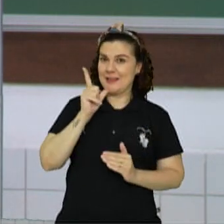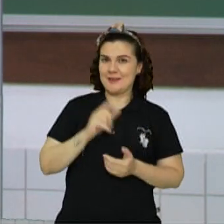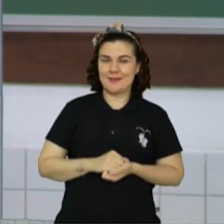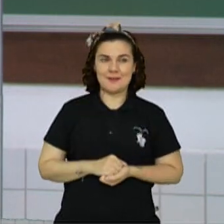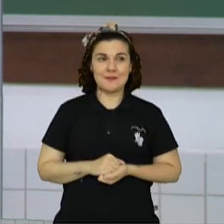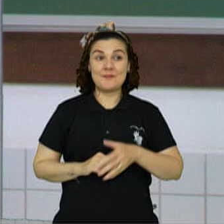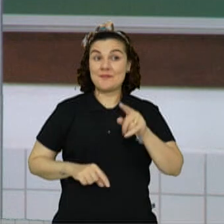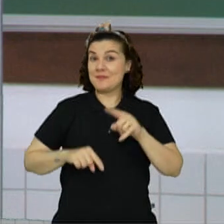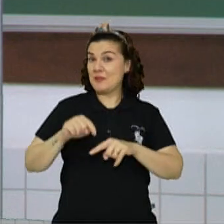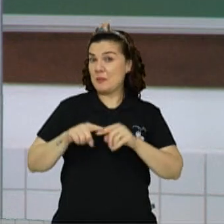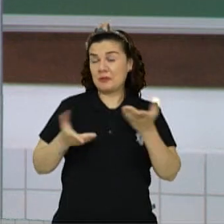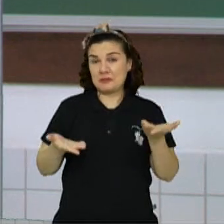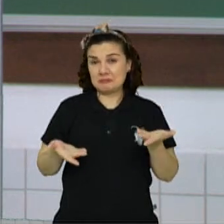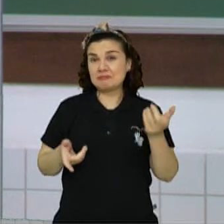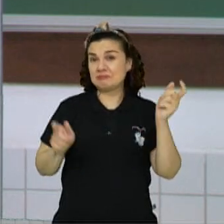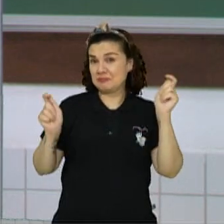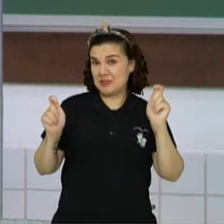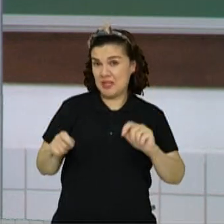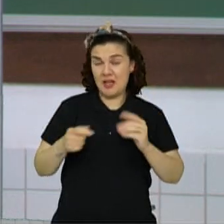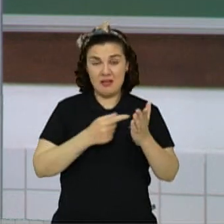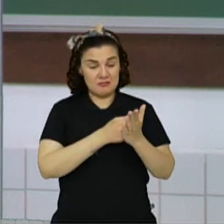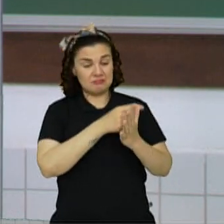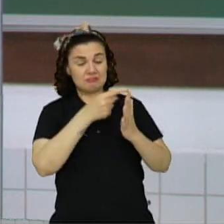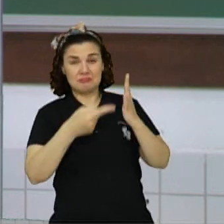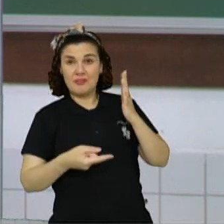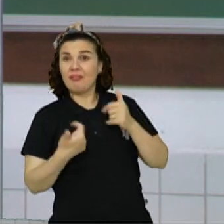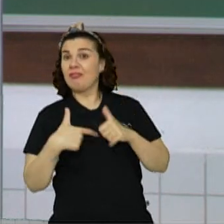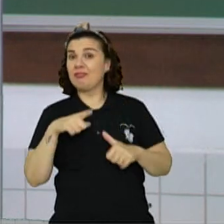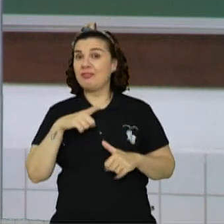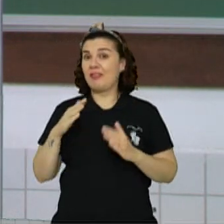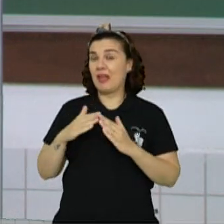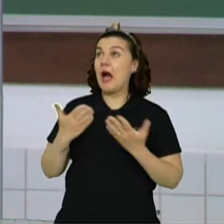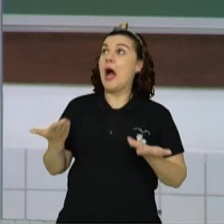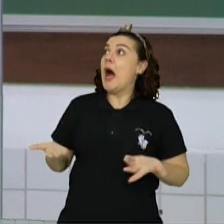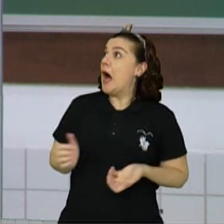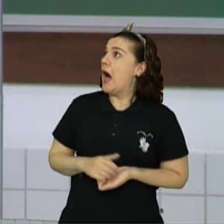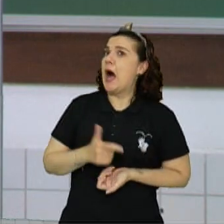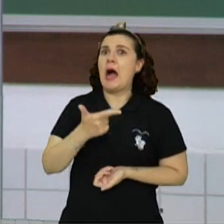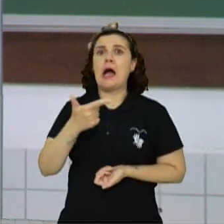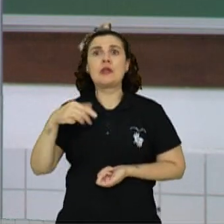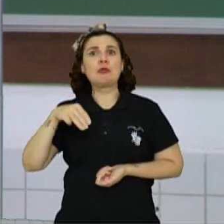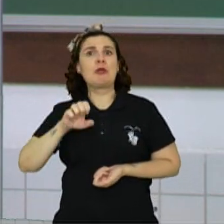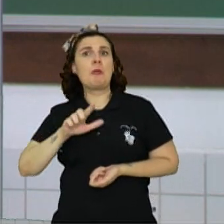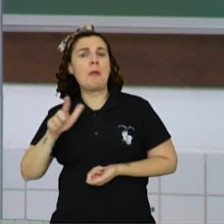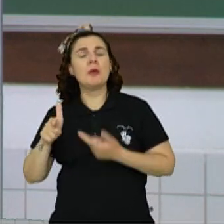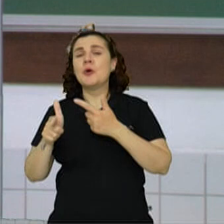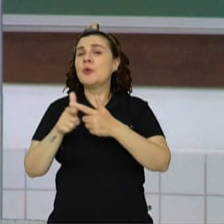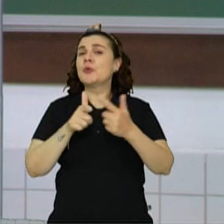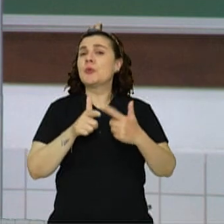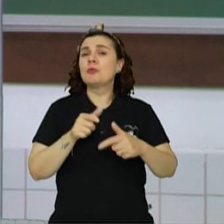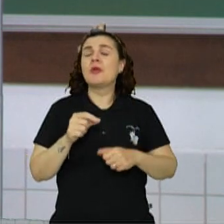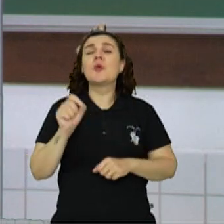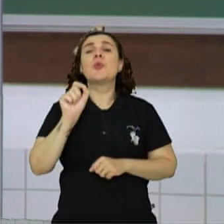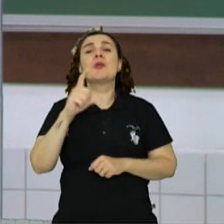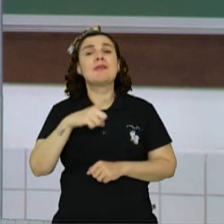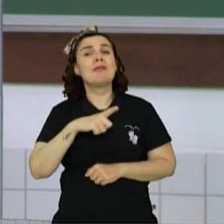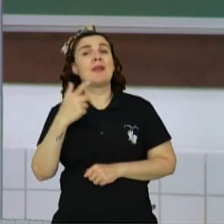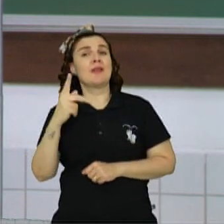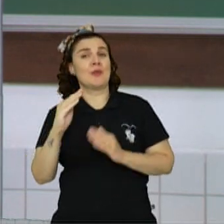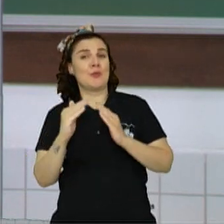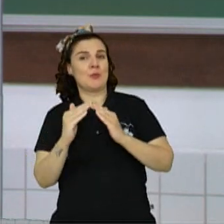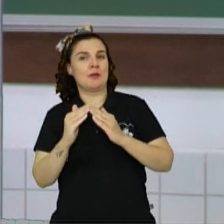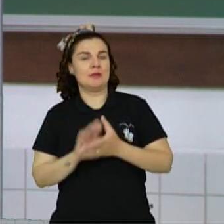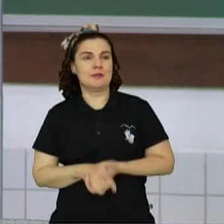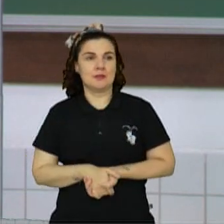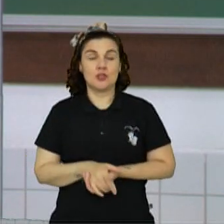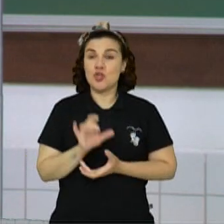com materiais alternativos, que é esses materiais que nós temos em casa. Ah, eu não tenho mel, eu não tenho... Você vai fazer com aqueles que você tem,